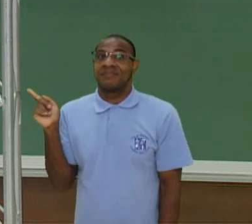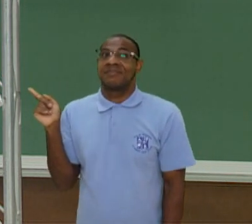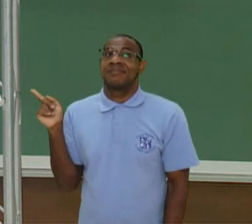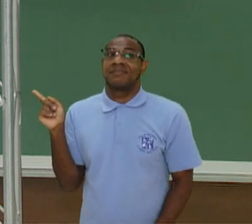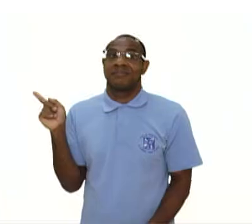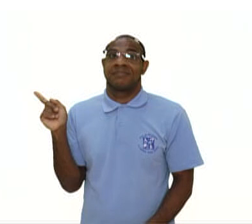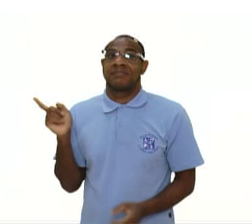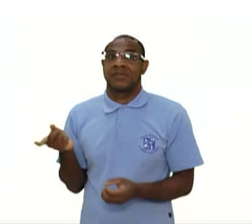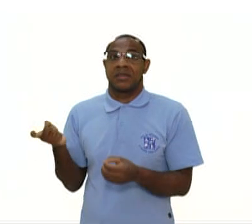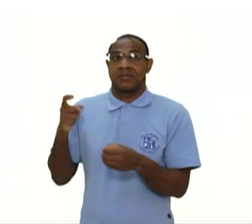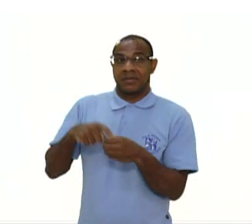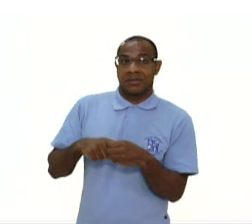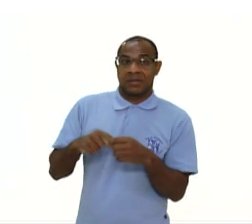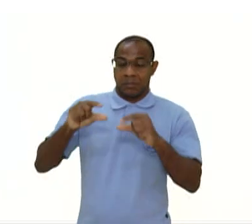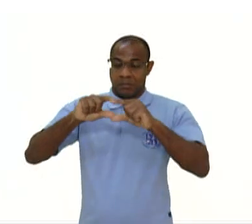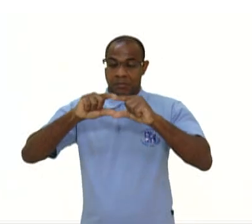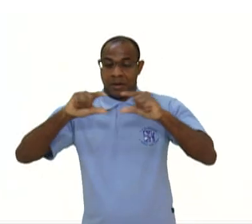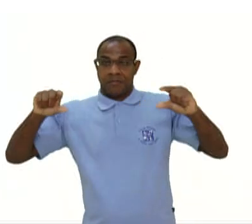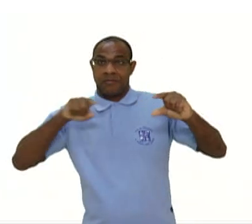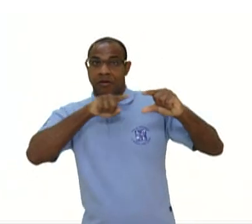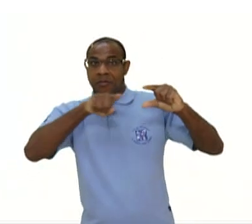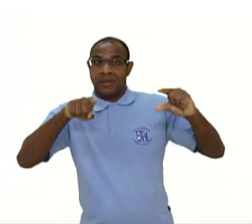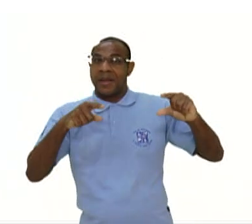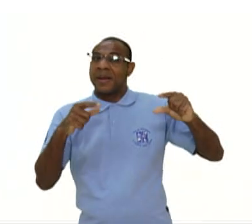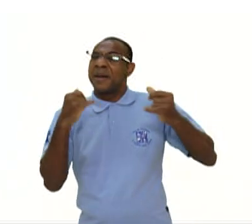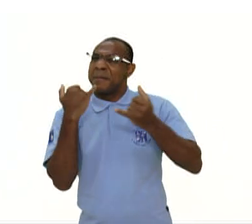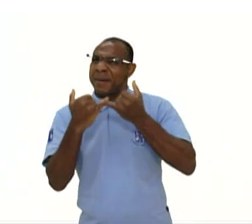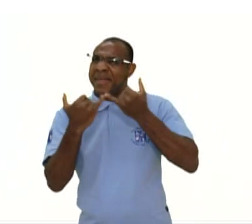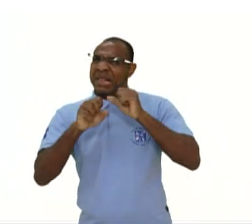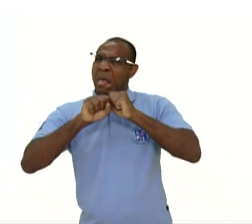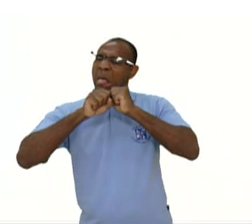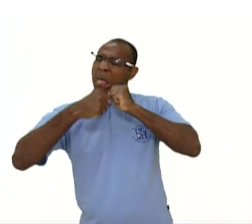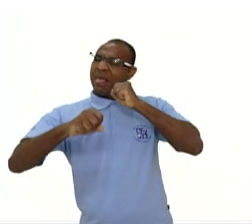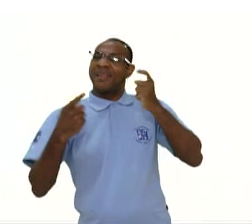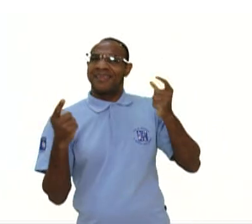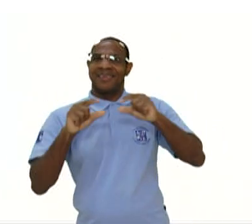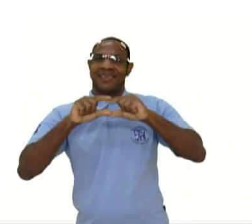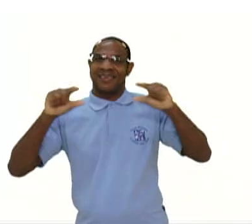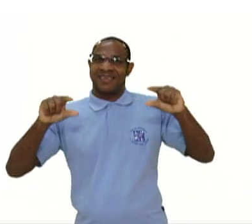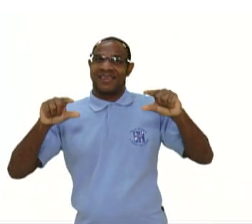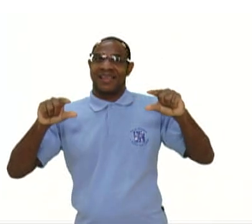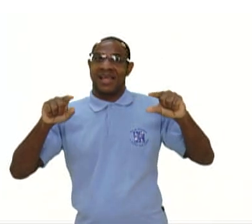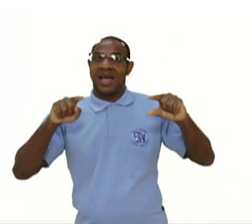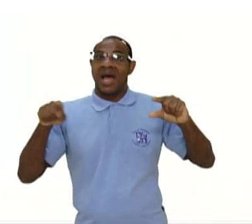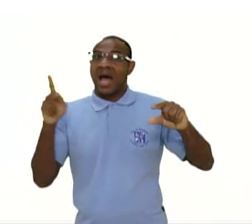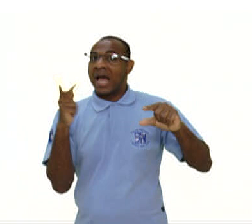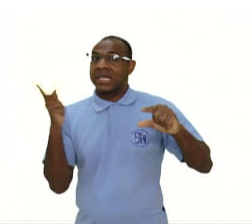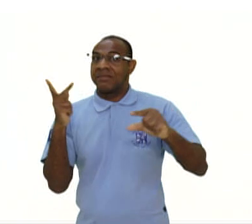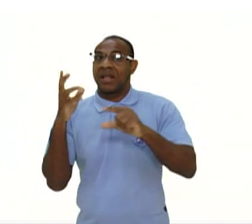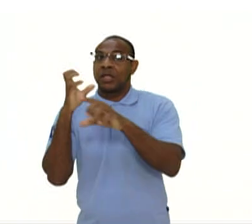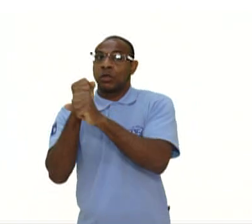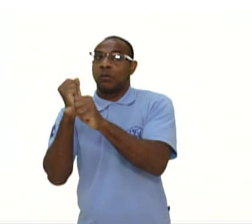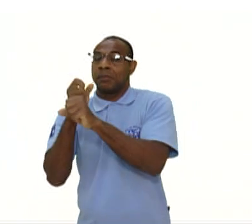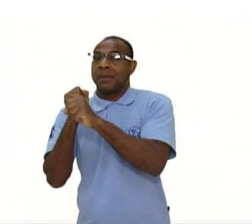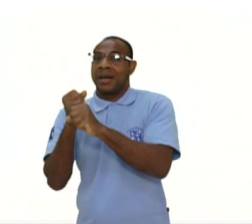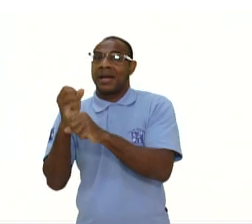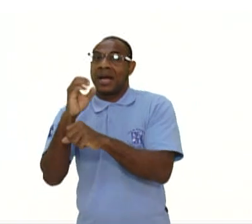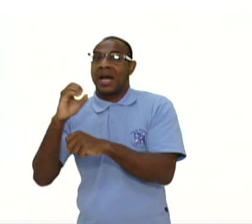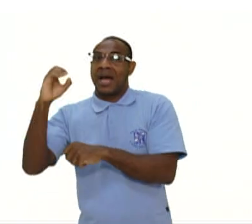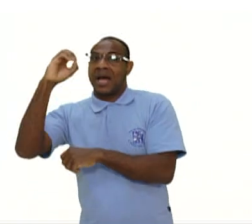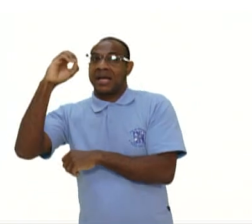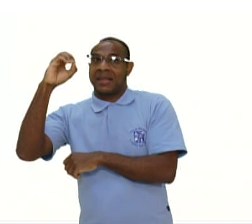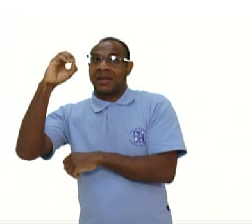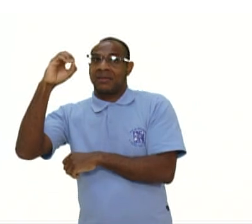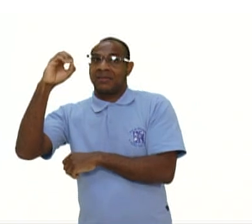voltando um pouquinho aqui, nessa fórmula que parece gigante. Lembre que aqui você vai somar graus, e aqui você vai